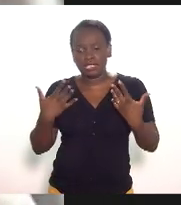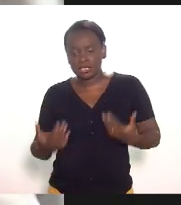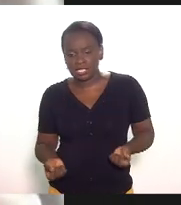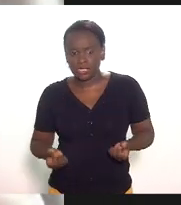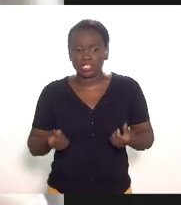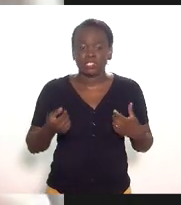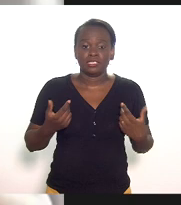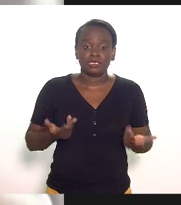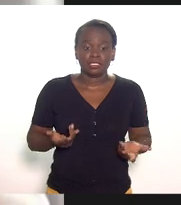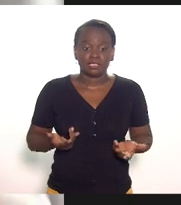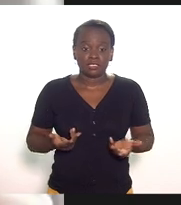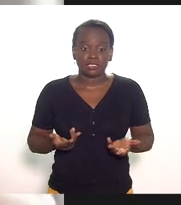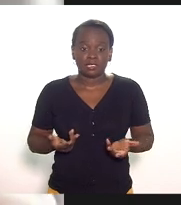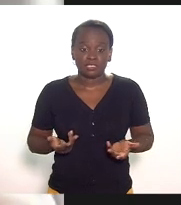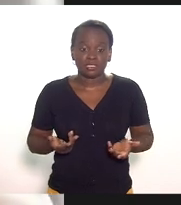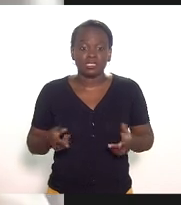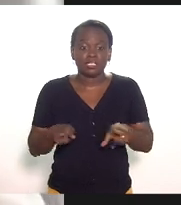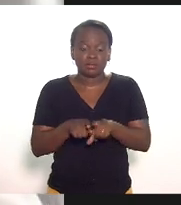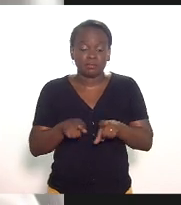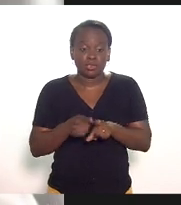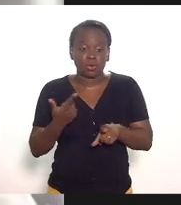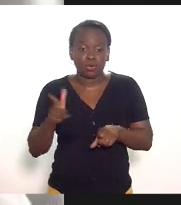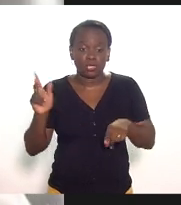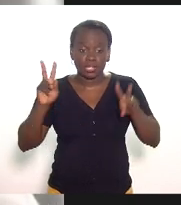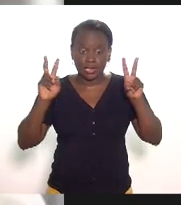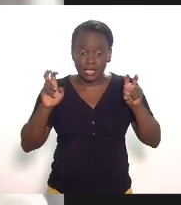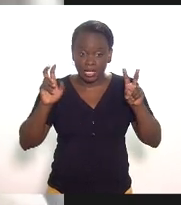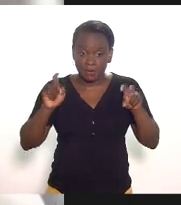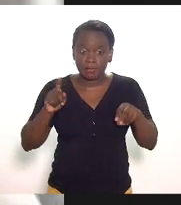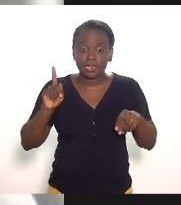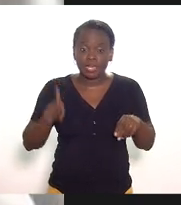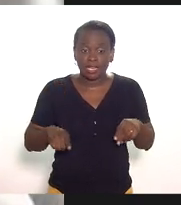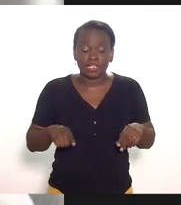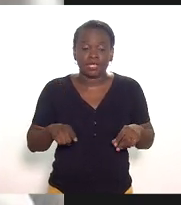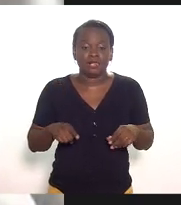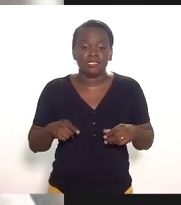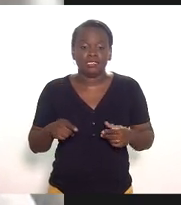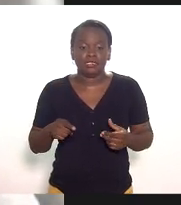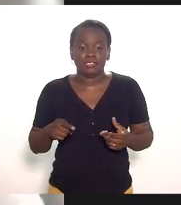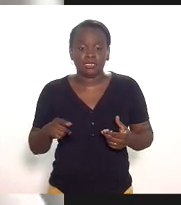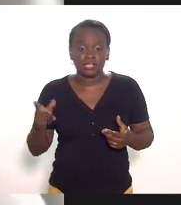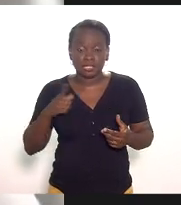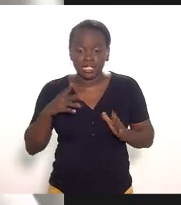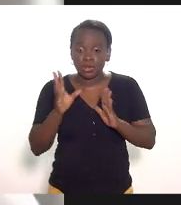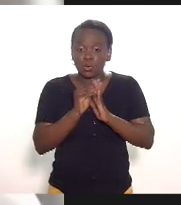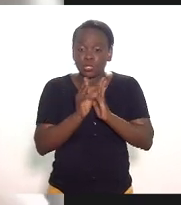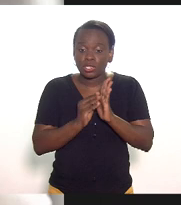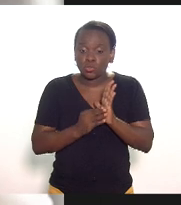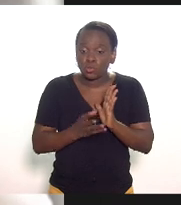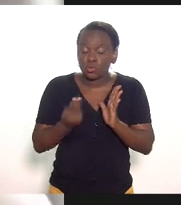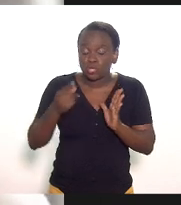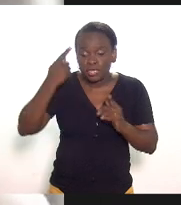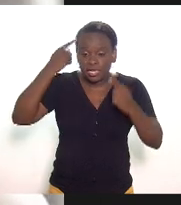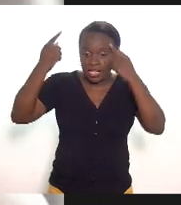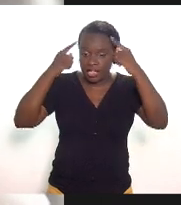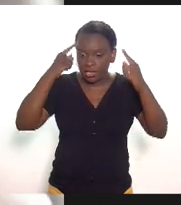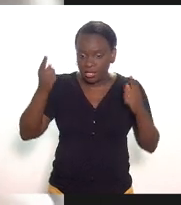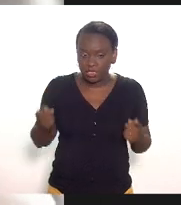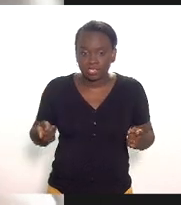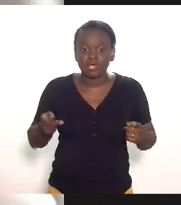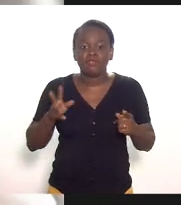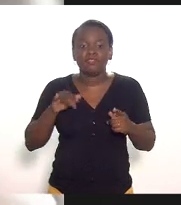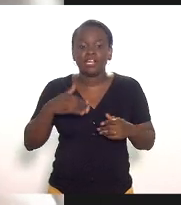negacionismo, outros temas que são temas eivados de conteúdo ideológico